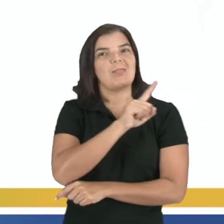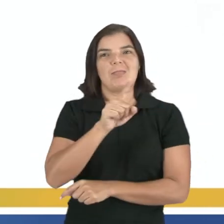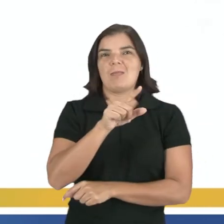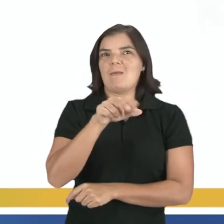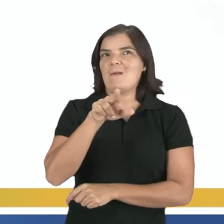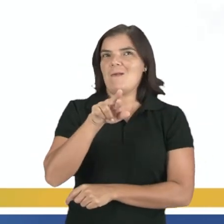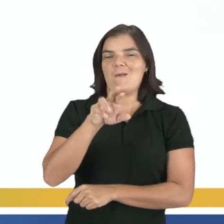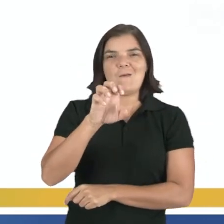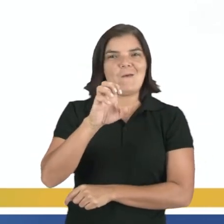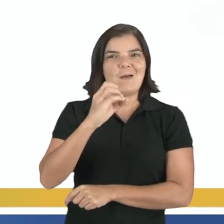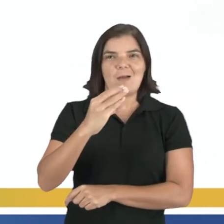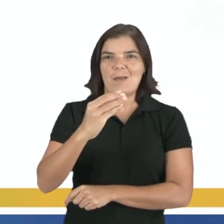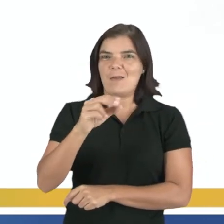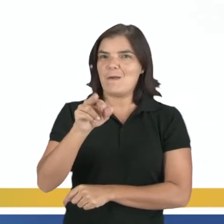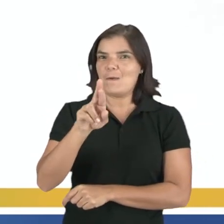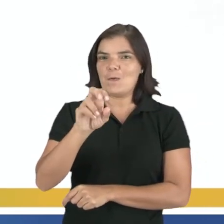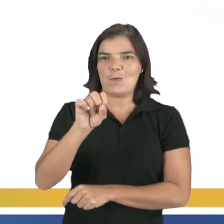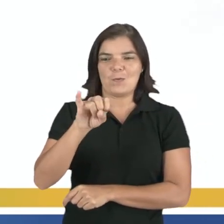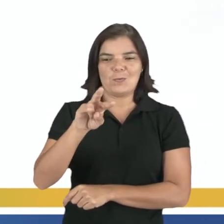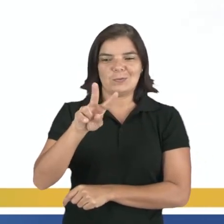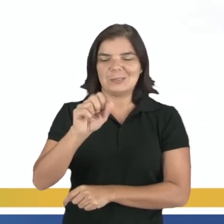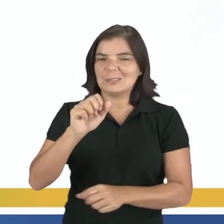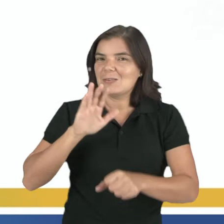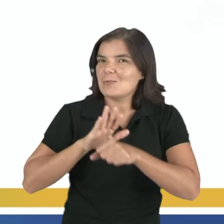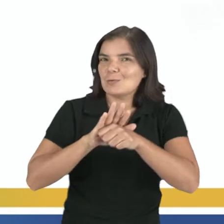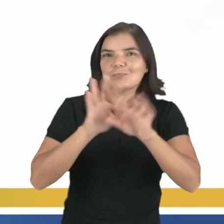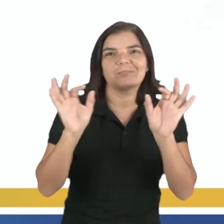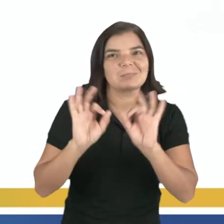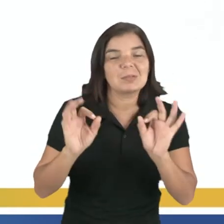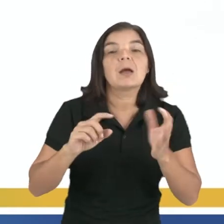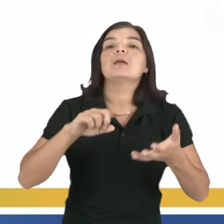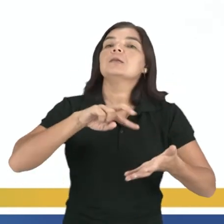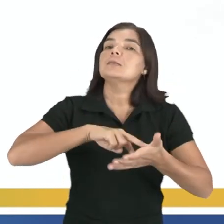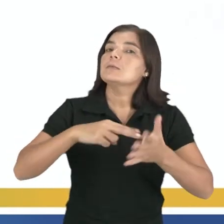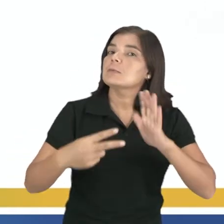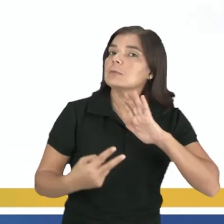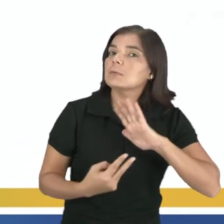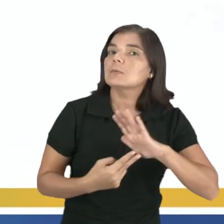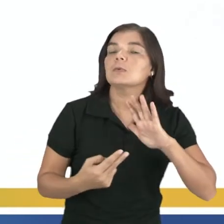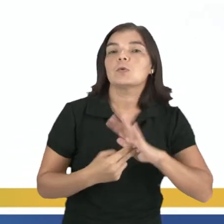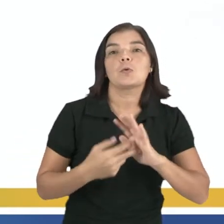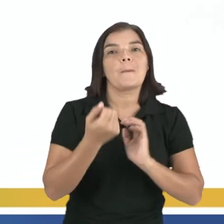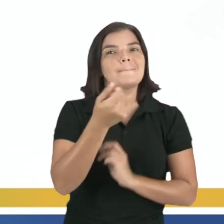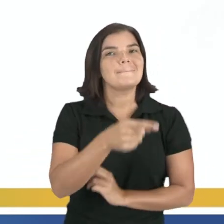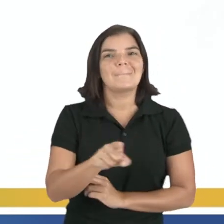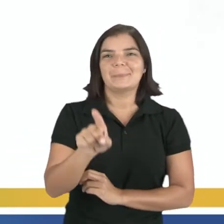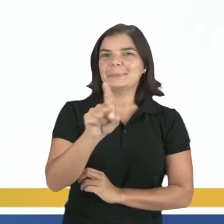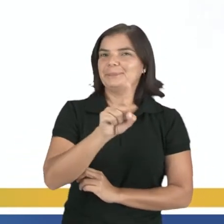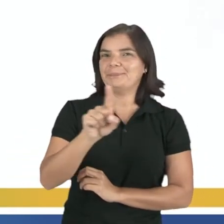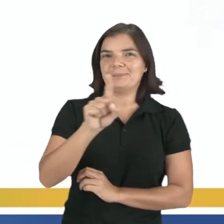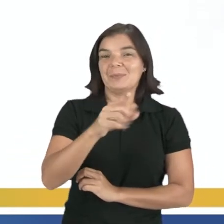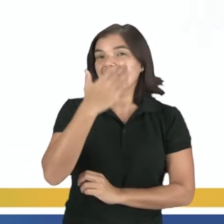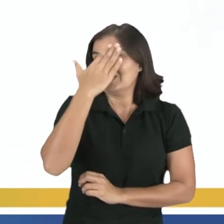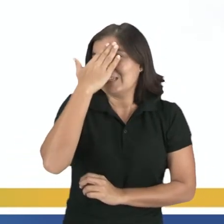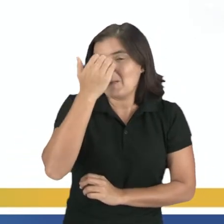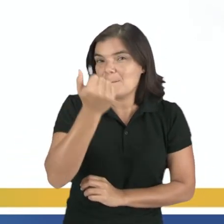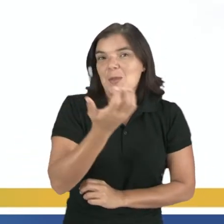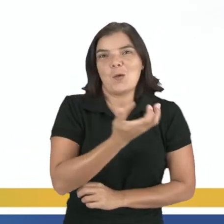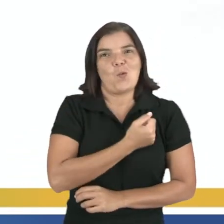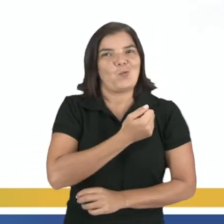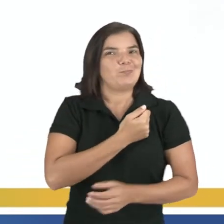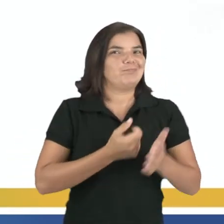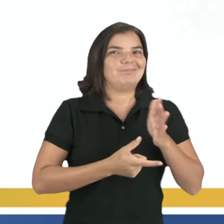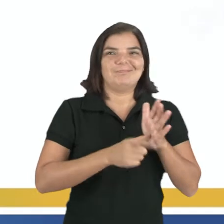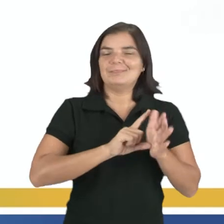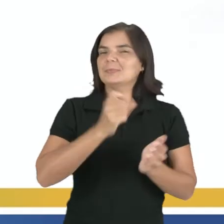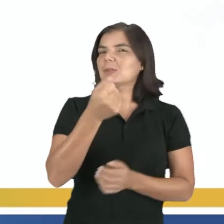não recursivas. As sequências não recursivas são aquelas sequências que eu não preciso saber os